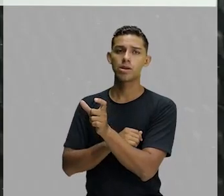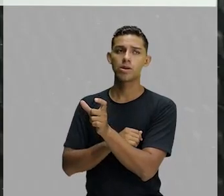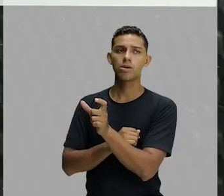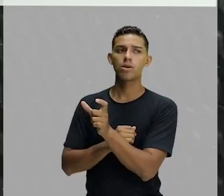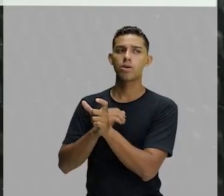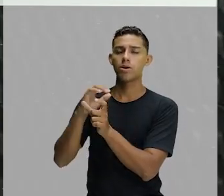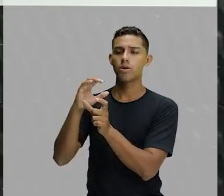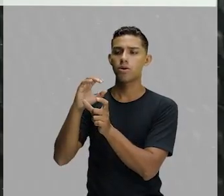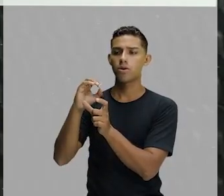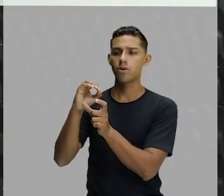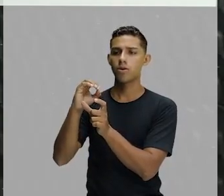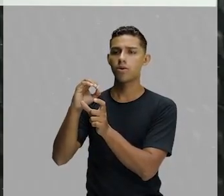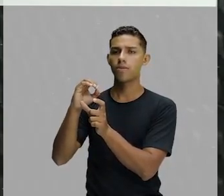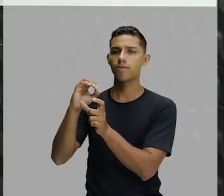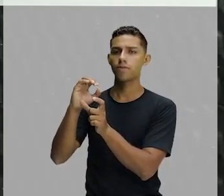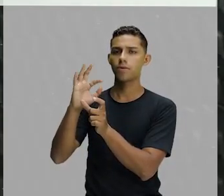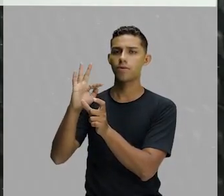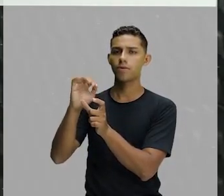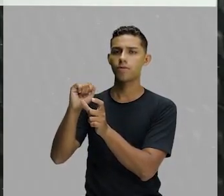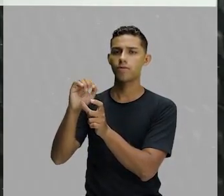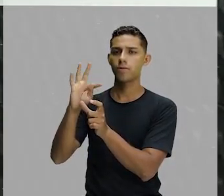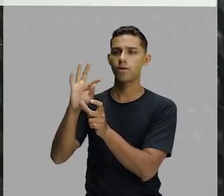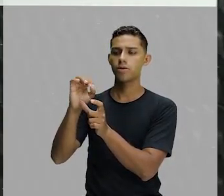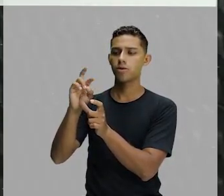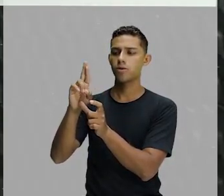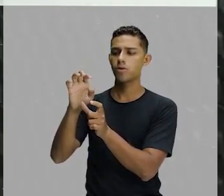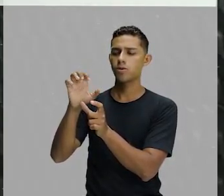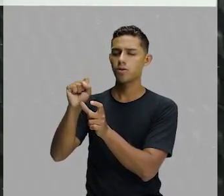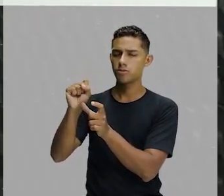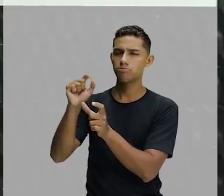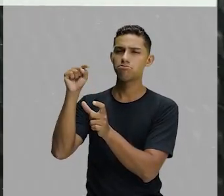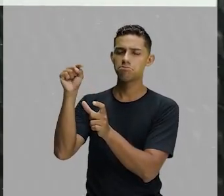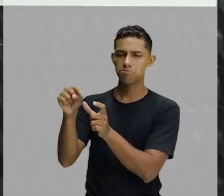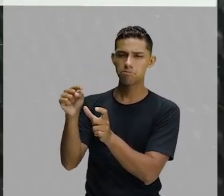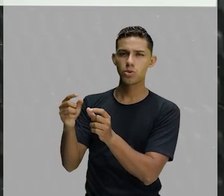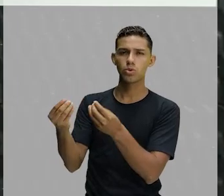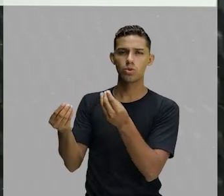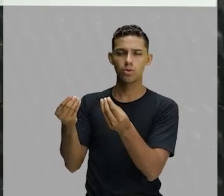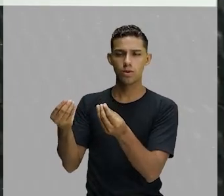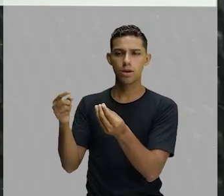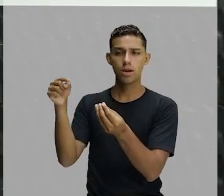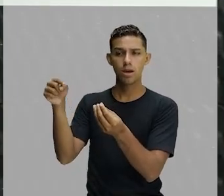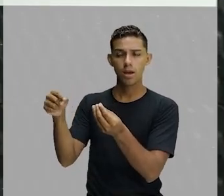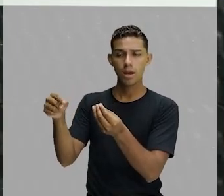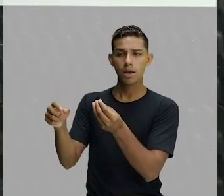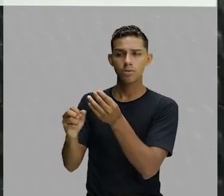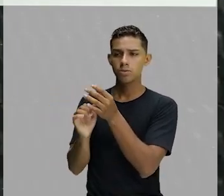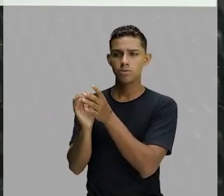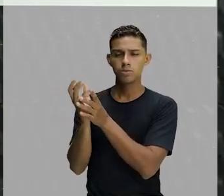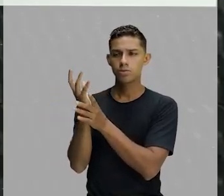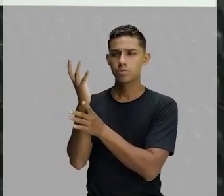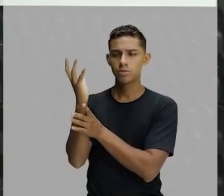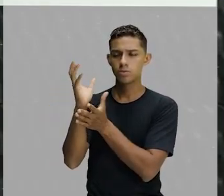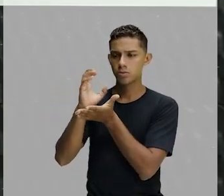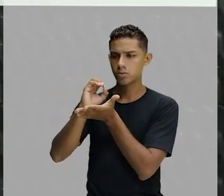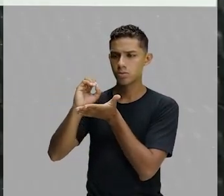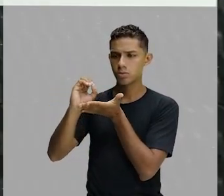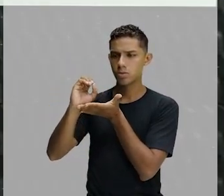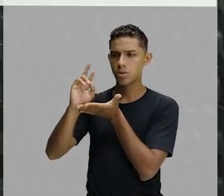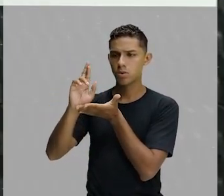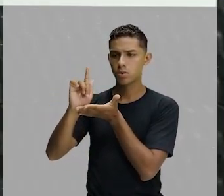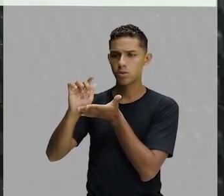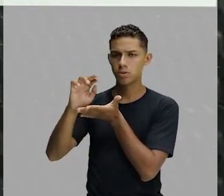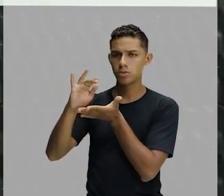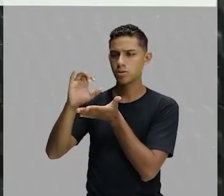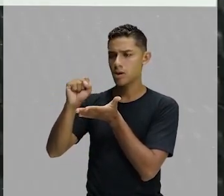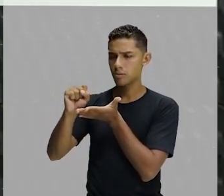cofatores. Né? O que são cofatores? Os organismos vivos, eles têm muitas reações químicas ocorrendo ali no interior das